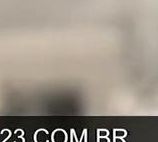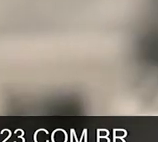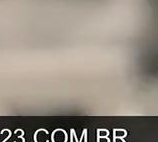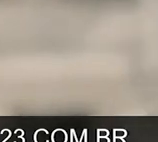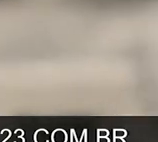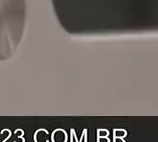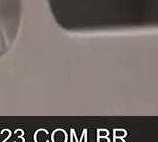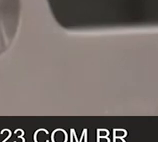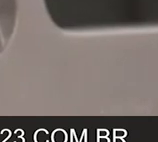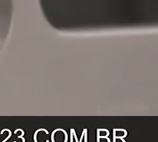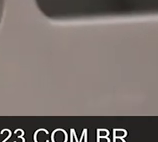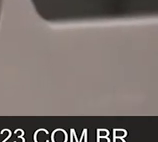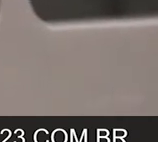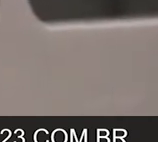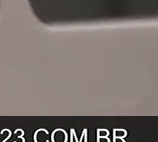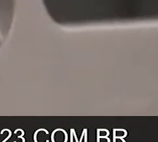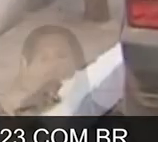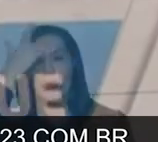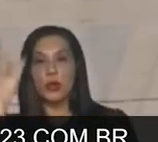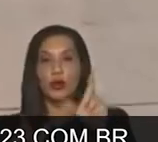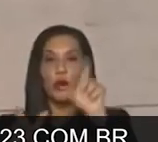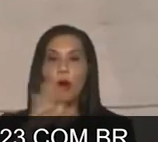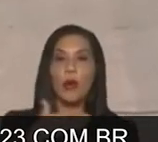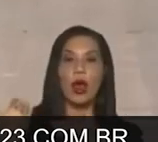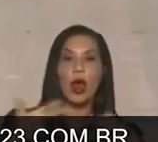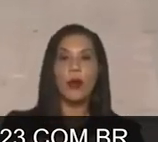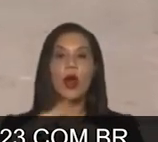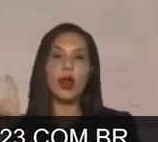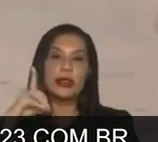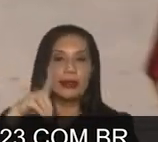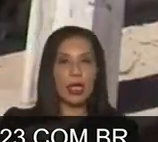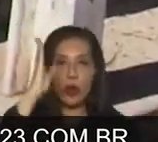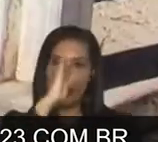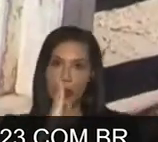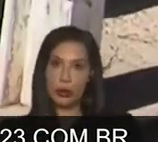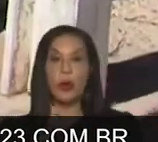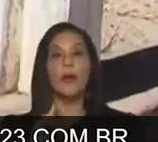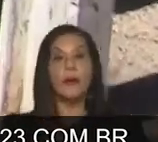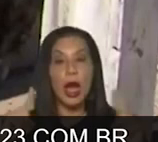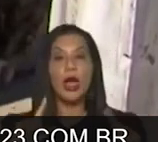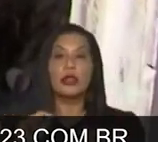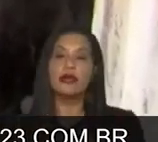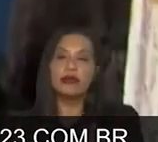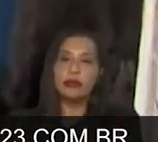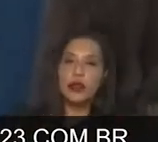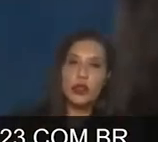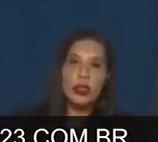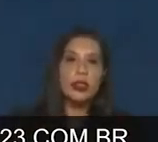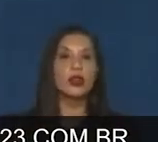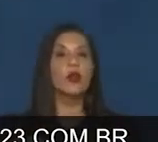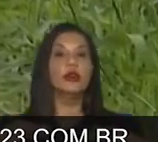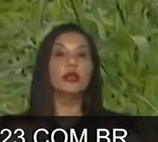Este ano, 635 pessoas morreram por causa da dengue no Brasil. De acordo com o último levantamento do